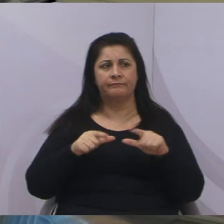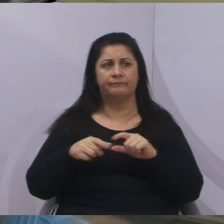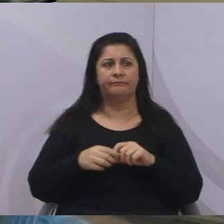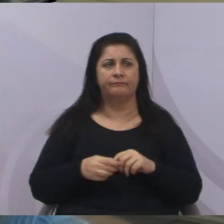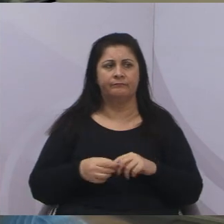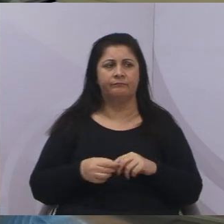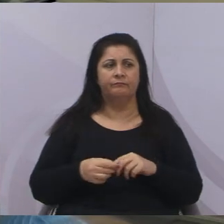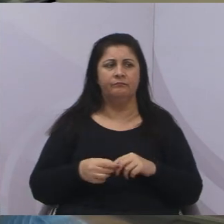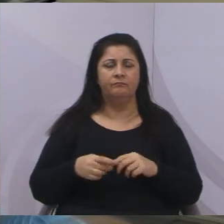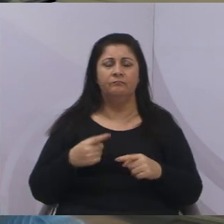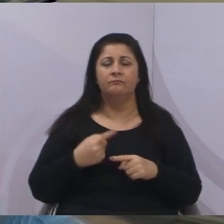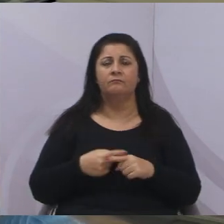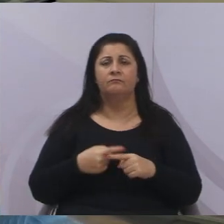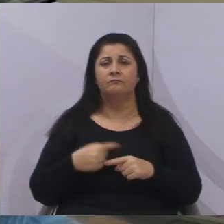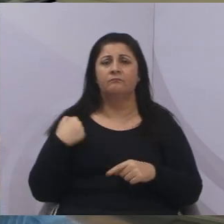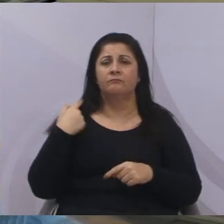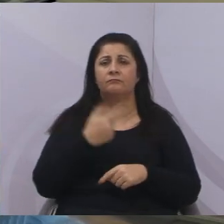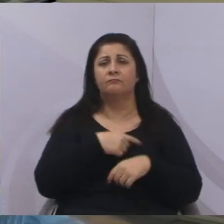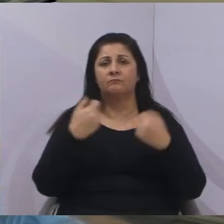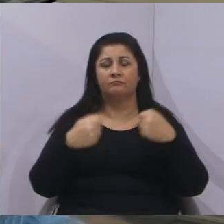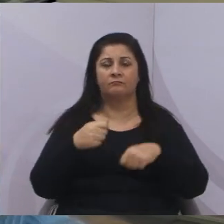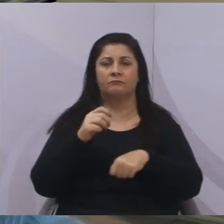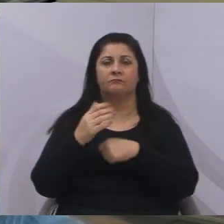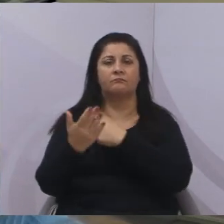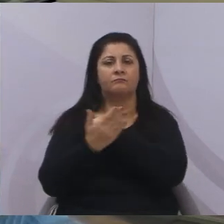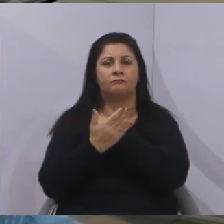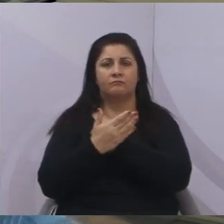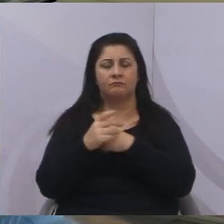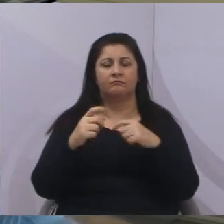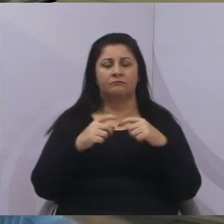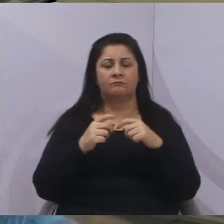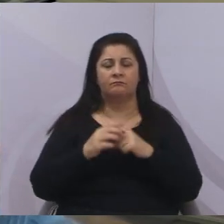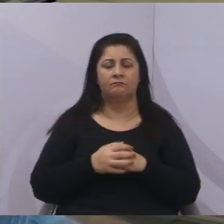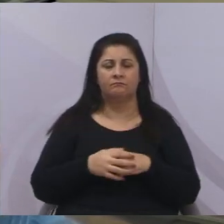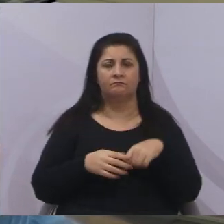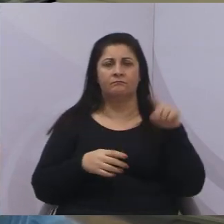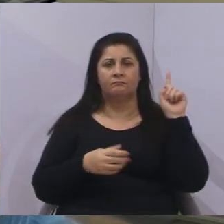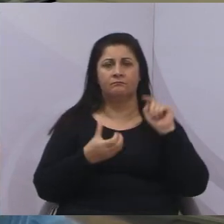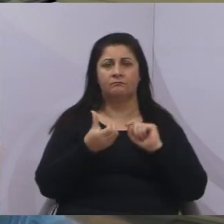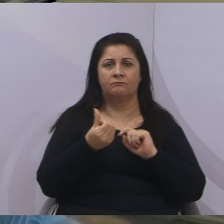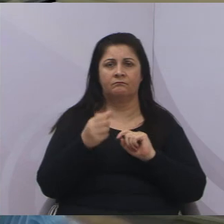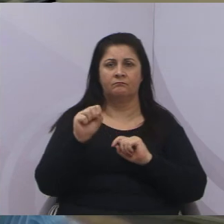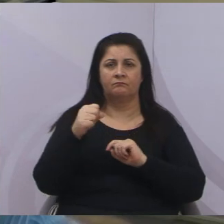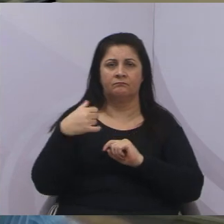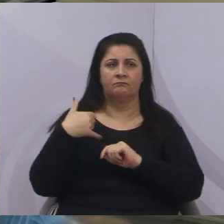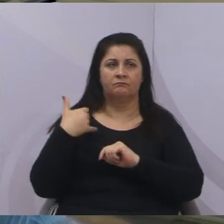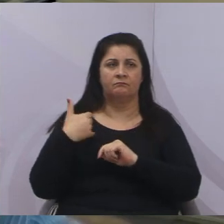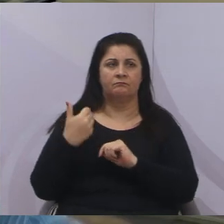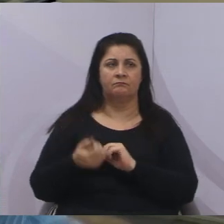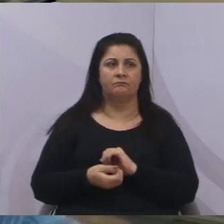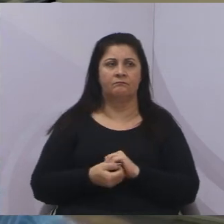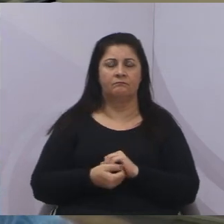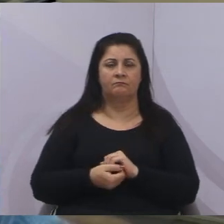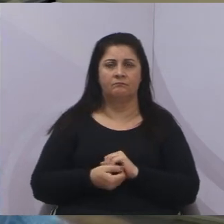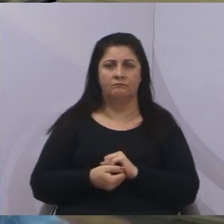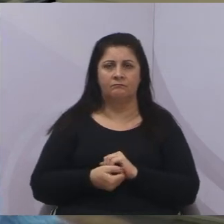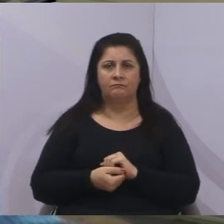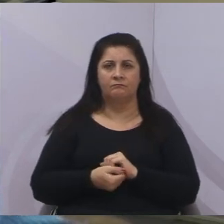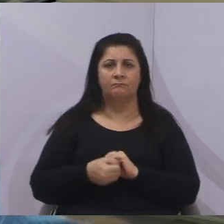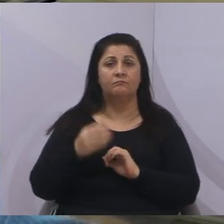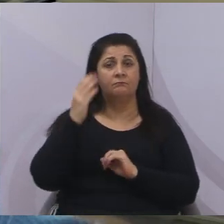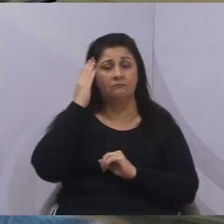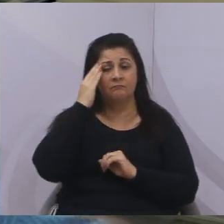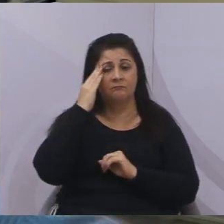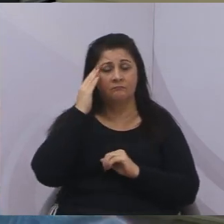nós estamos precisando de vocês. Eu tenho 68 anos, eu sei que é